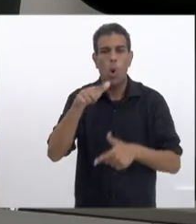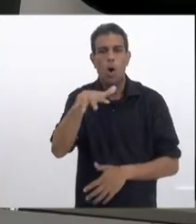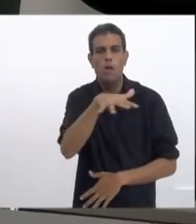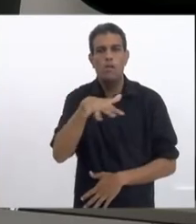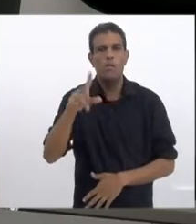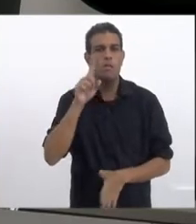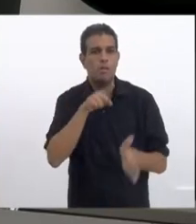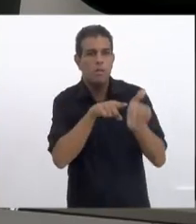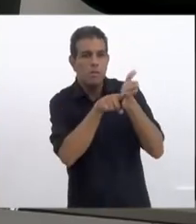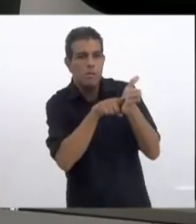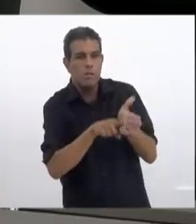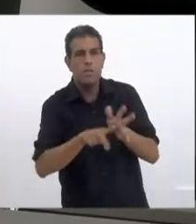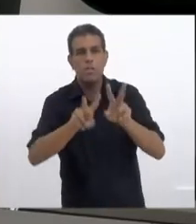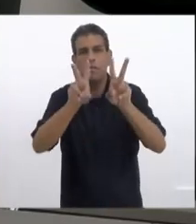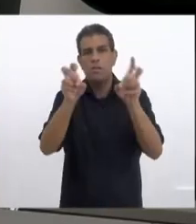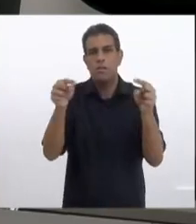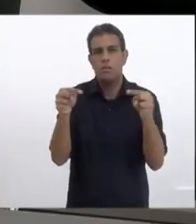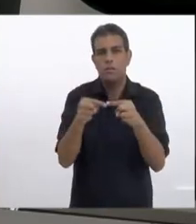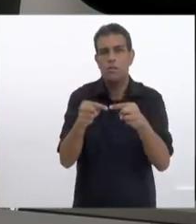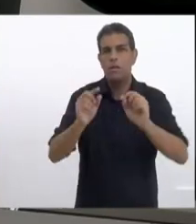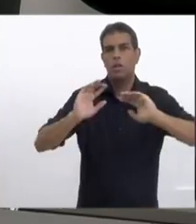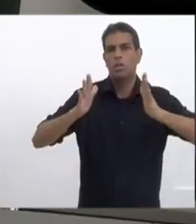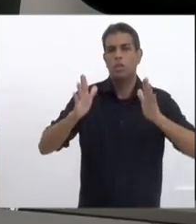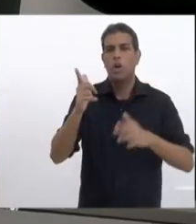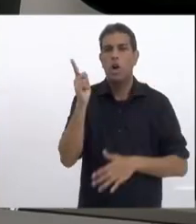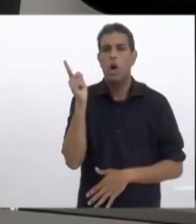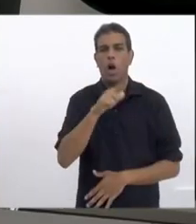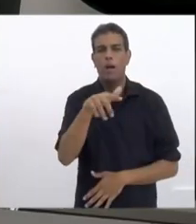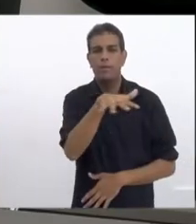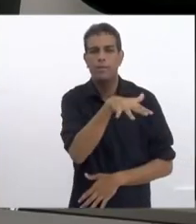analisar a resposta dela de uma maneira